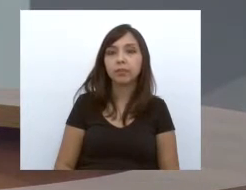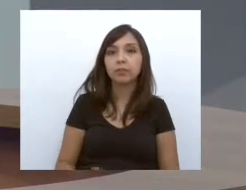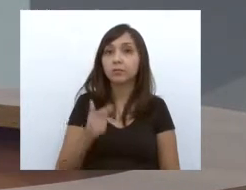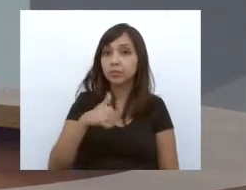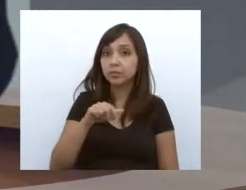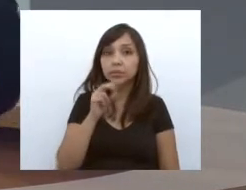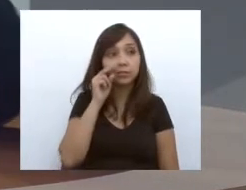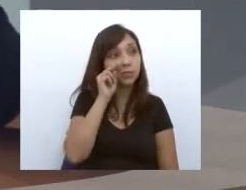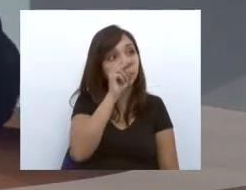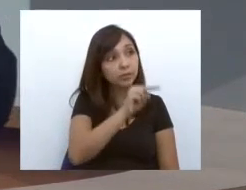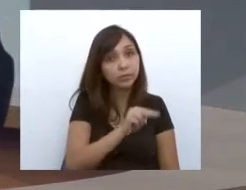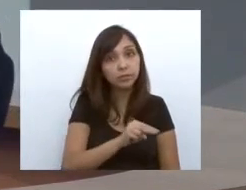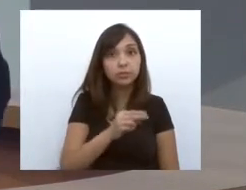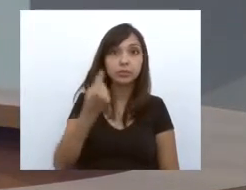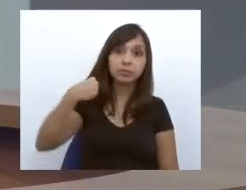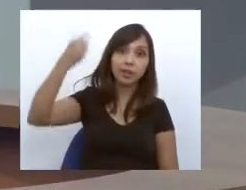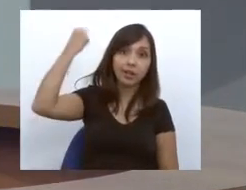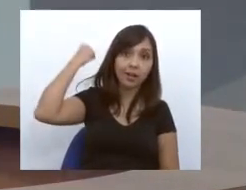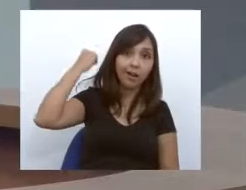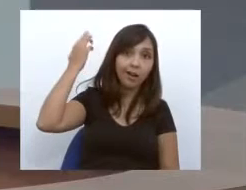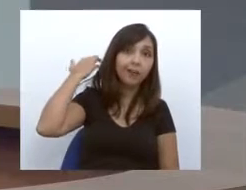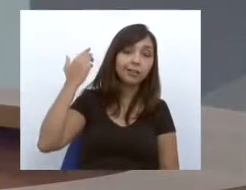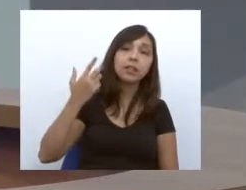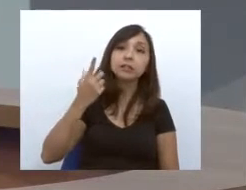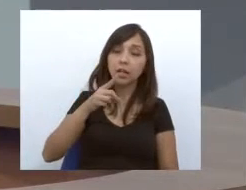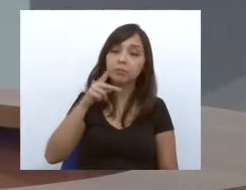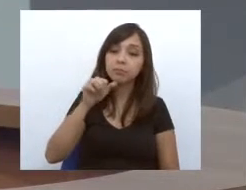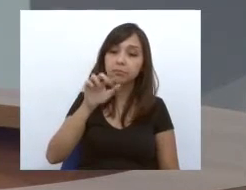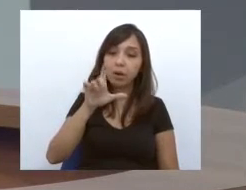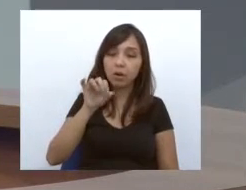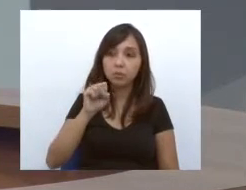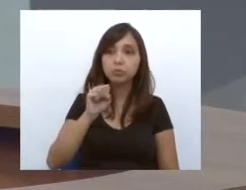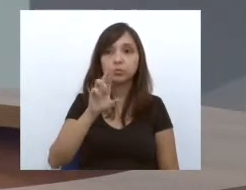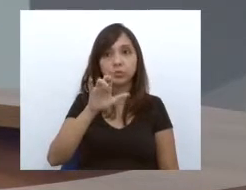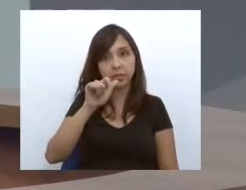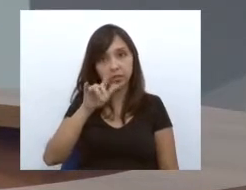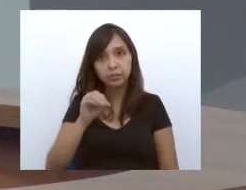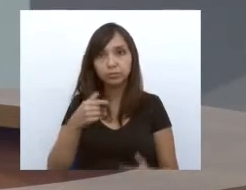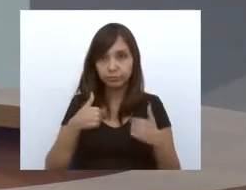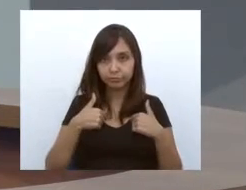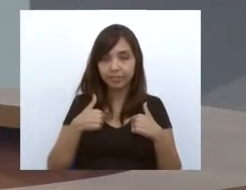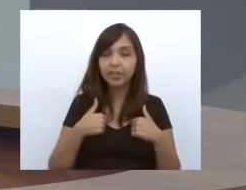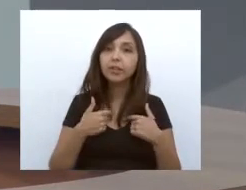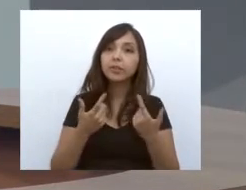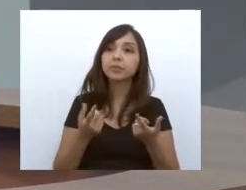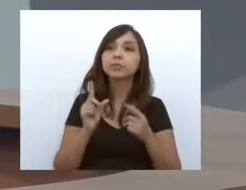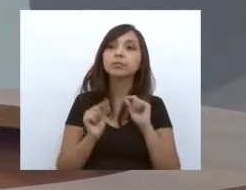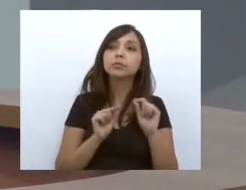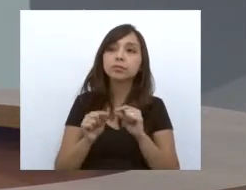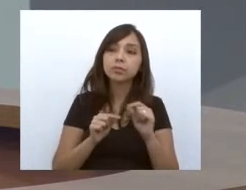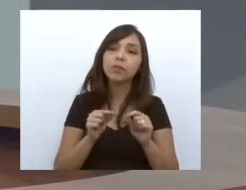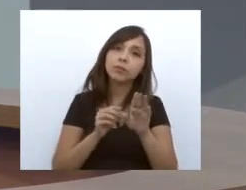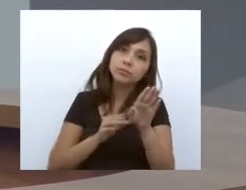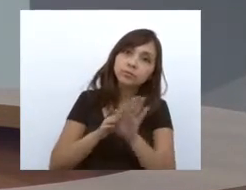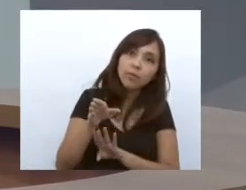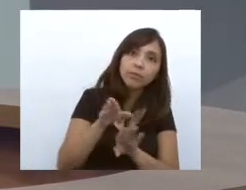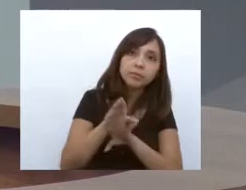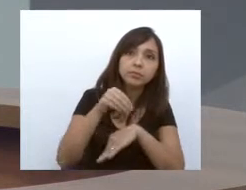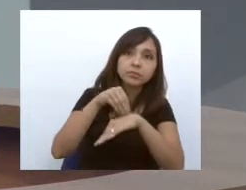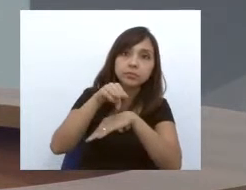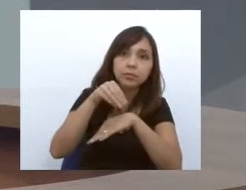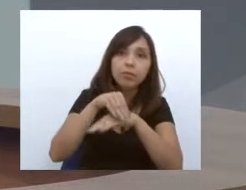ter observado, porque estava às suas costas, o vereador Paulo Sérgio teve... O intuito do Paulo Sérgio era orientar Vossa Excelência, que